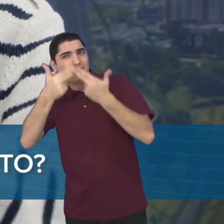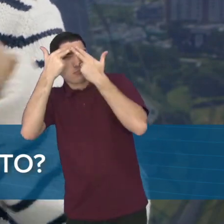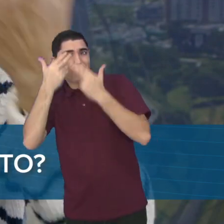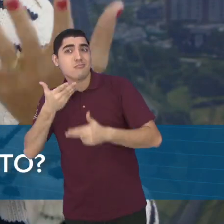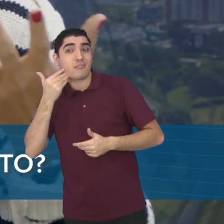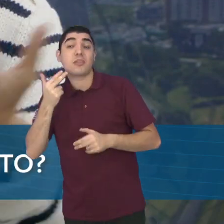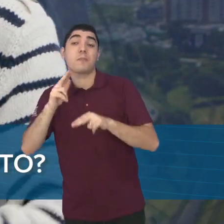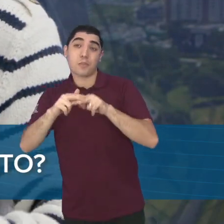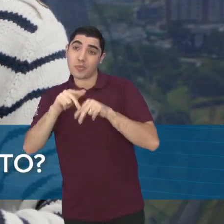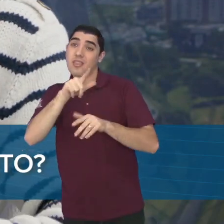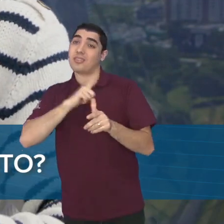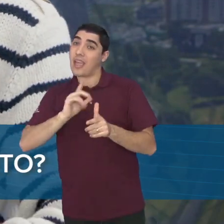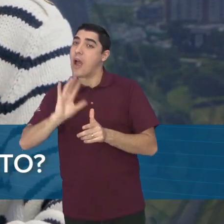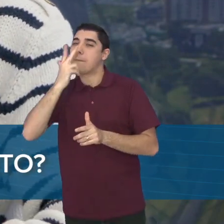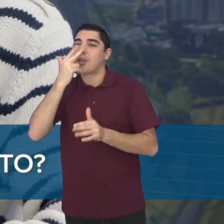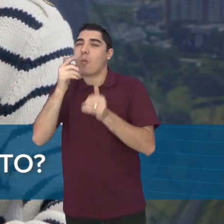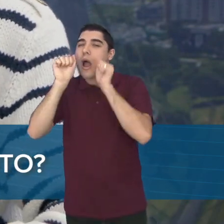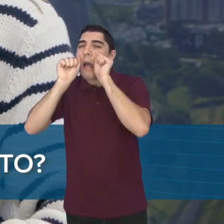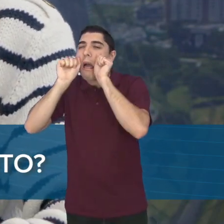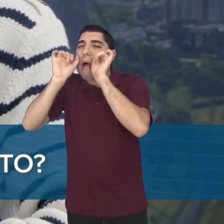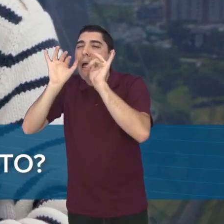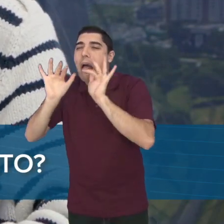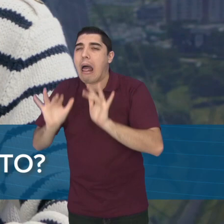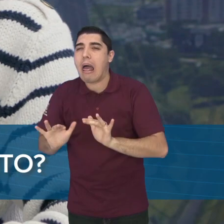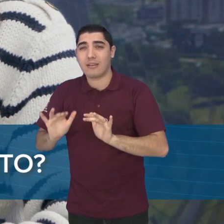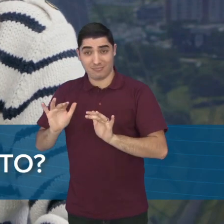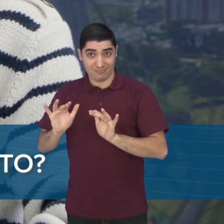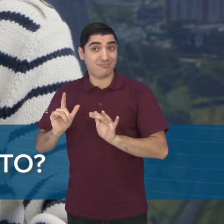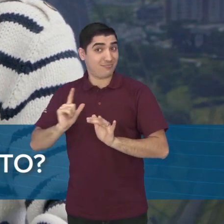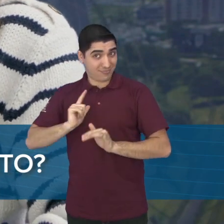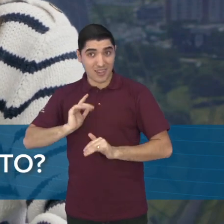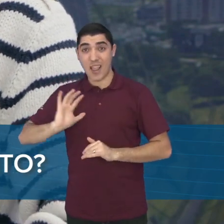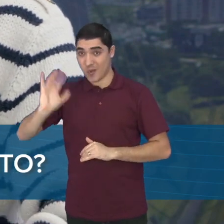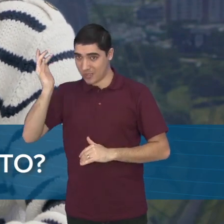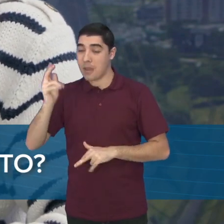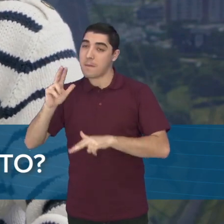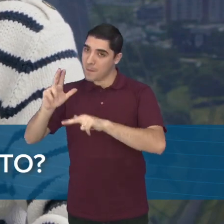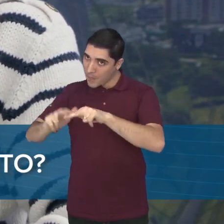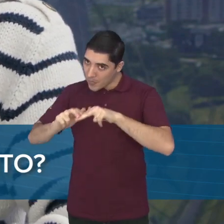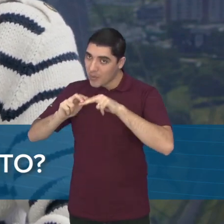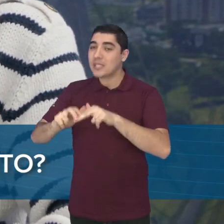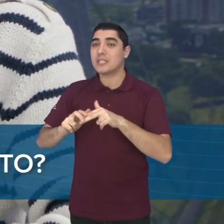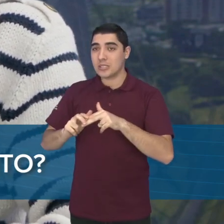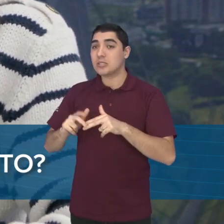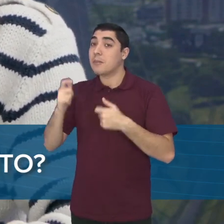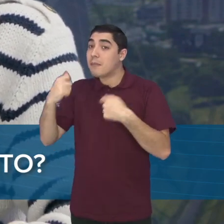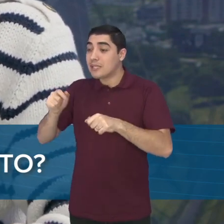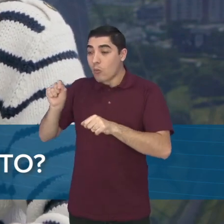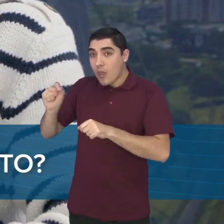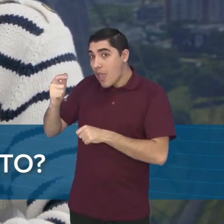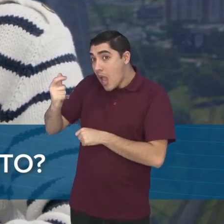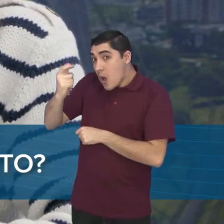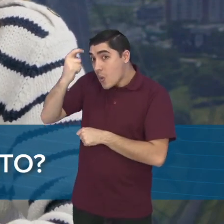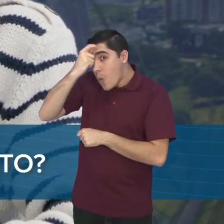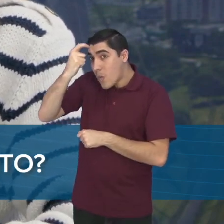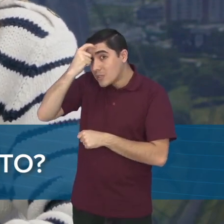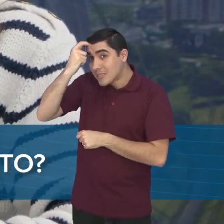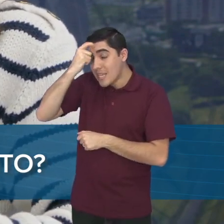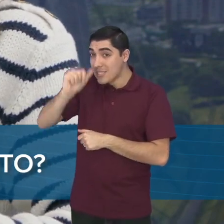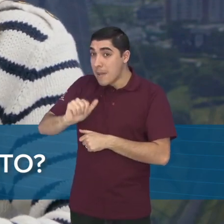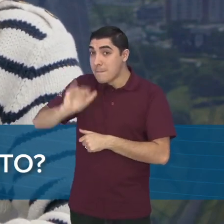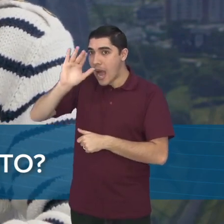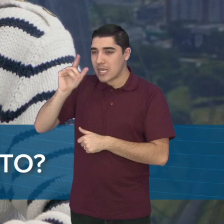Às vezes é, assim, um drama, né? Alguma coisa, e ela repete dessa mesma maneira. Então, tudo isso vem da forma, né? E por isso que a gente está falando dessa consciência. Quanto